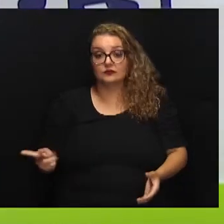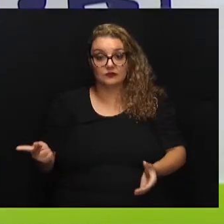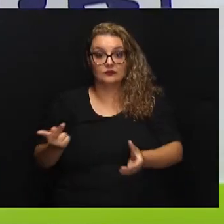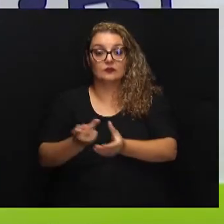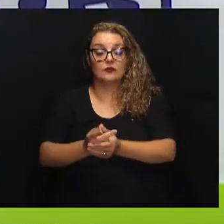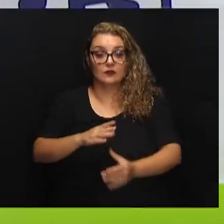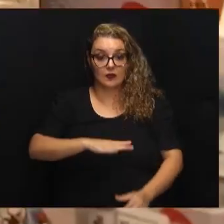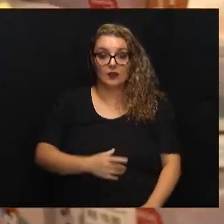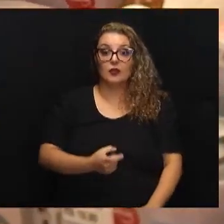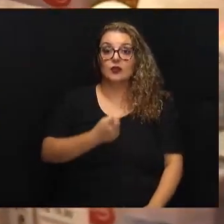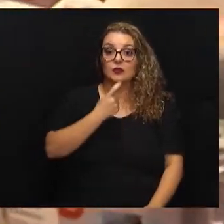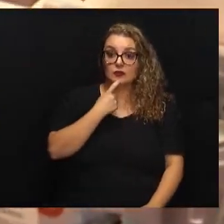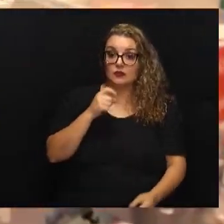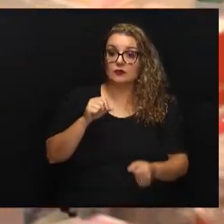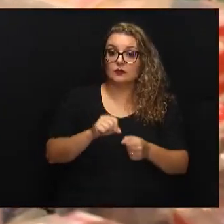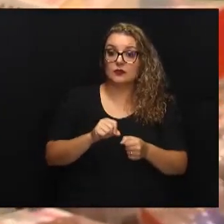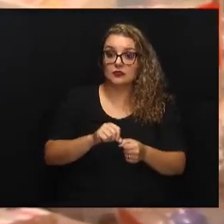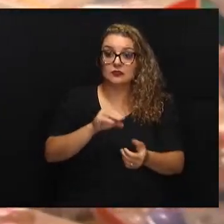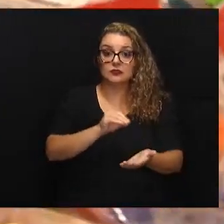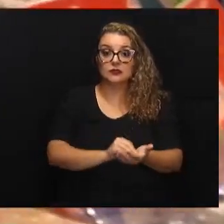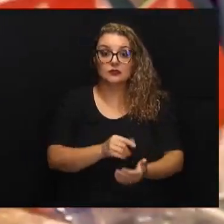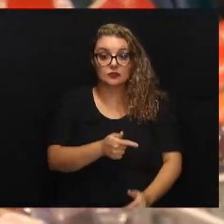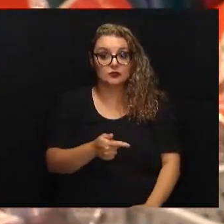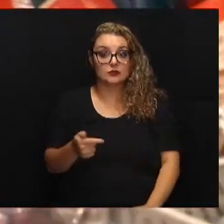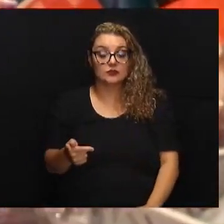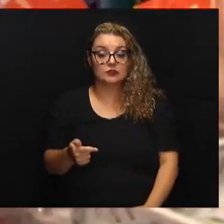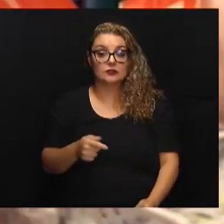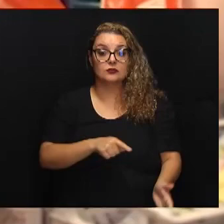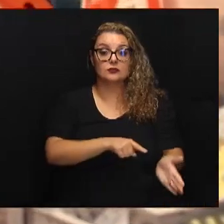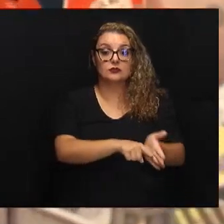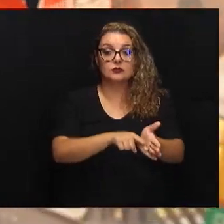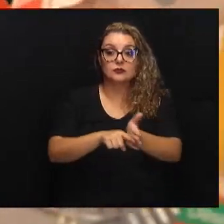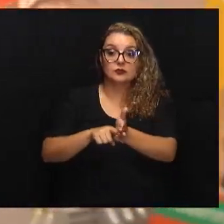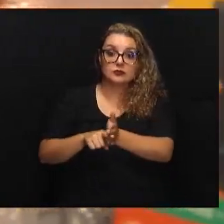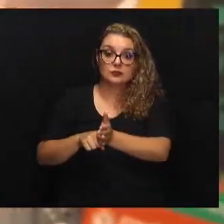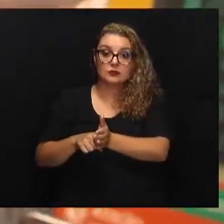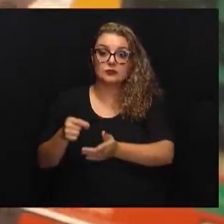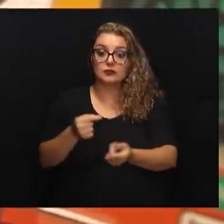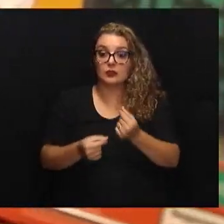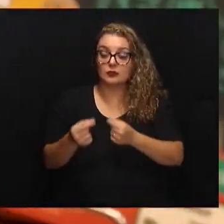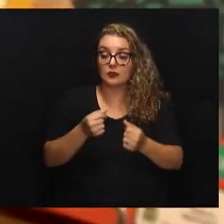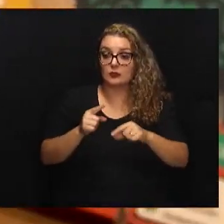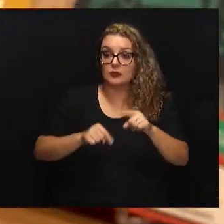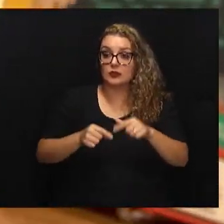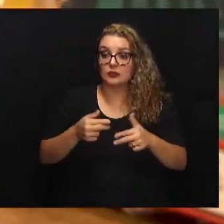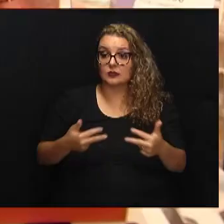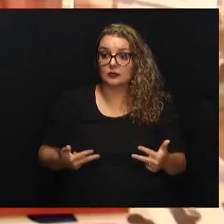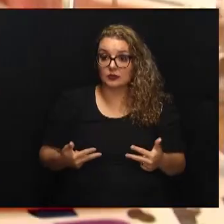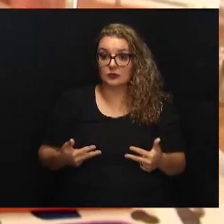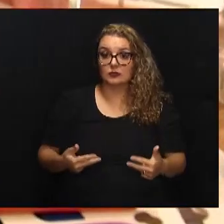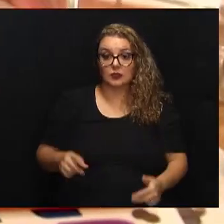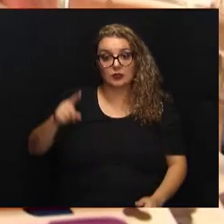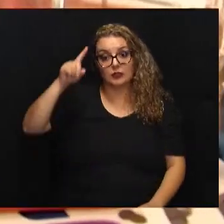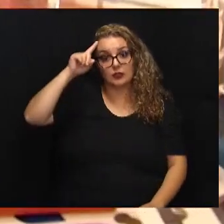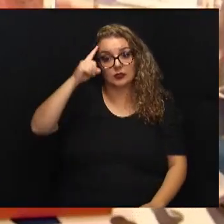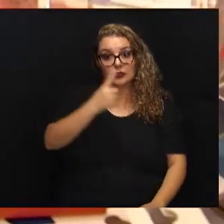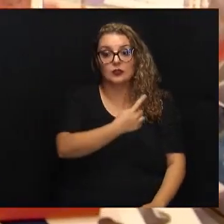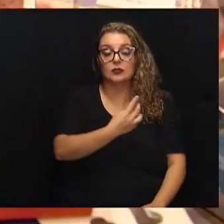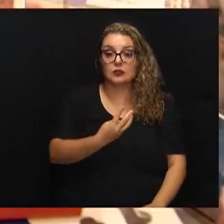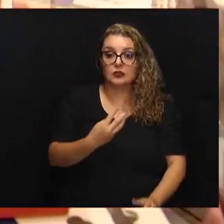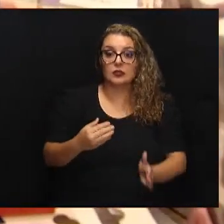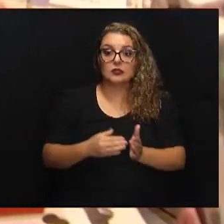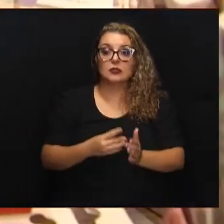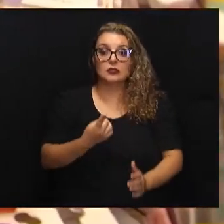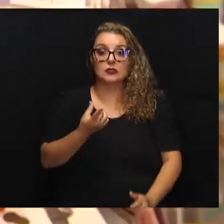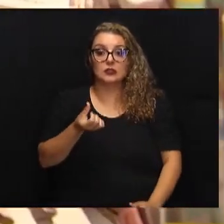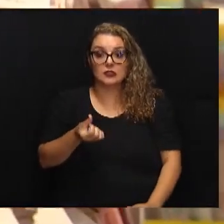de Campinas realizou na última semana uma pesquisa de preços de material escolar entre os dias 13 e 16 de